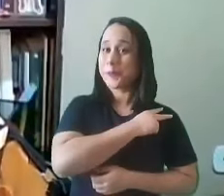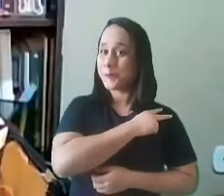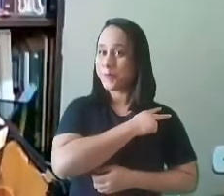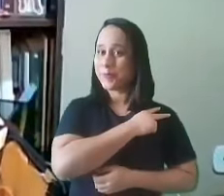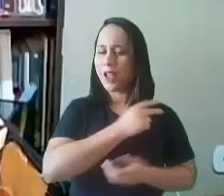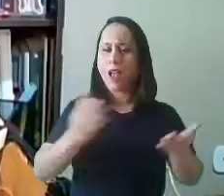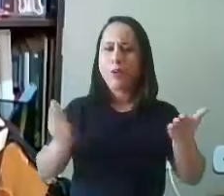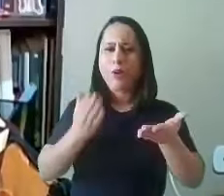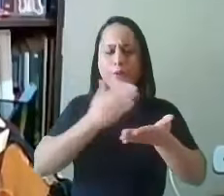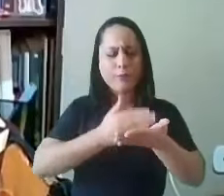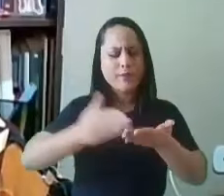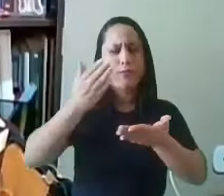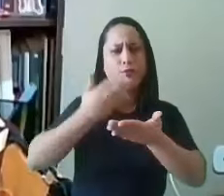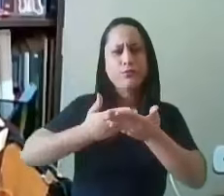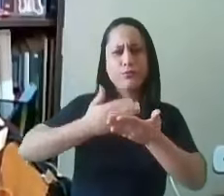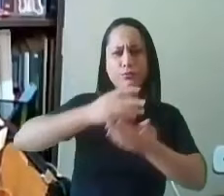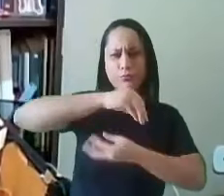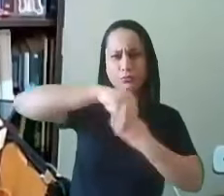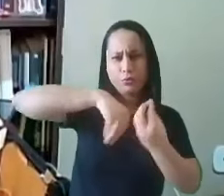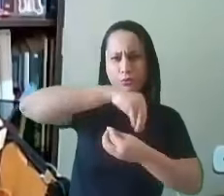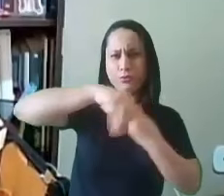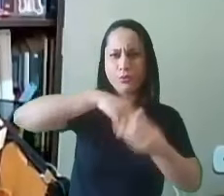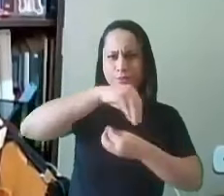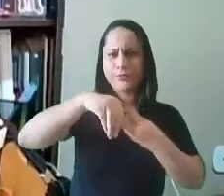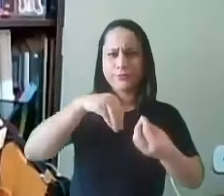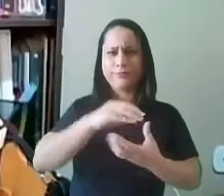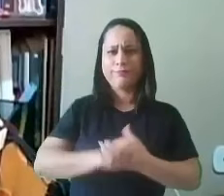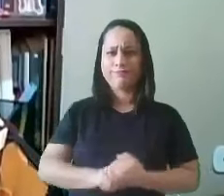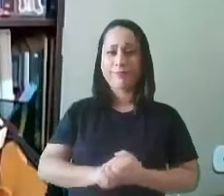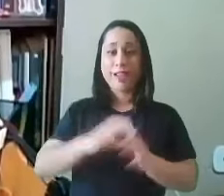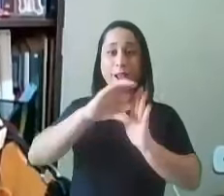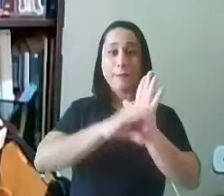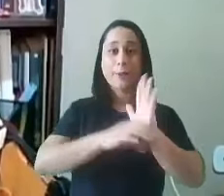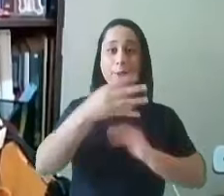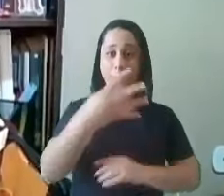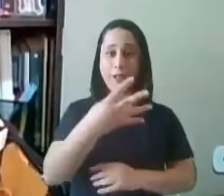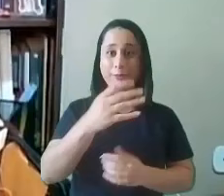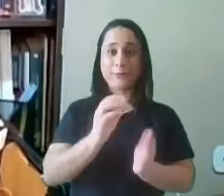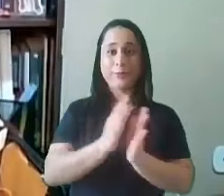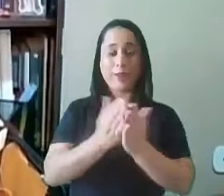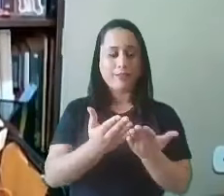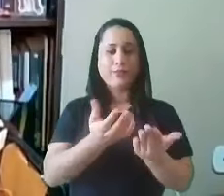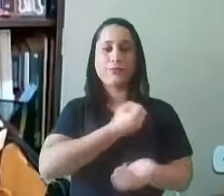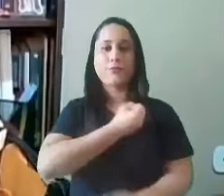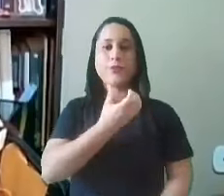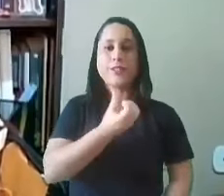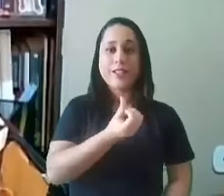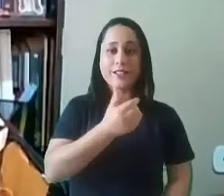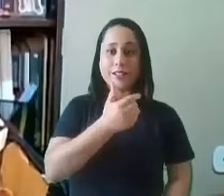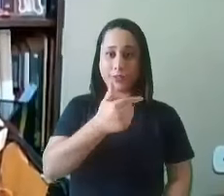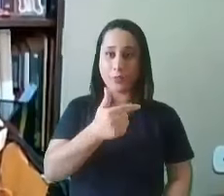soluções. É no capítulo 4, página 62. Vocês podem acompanhar.